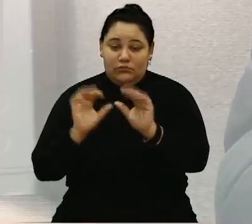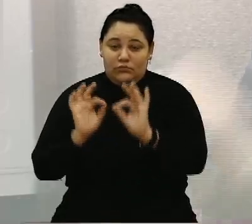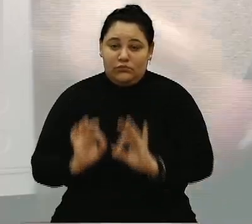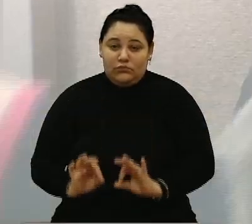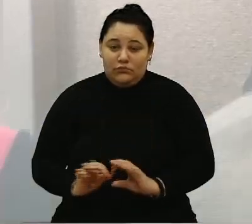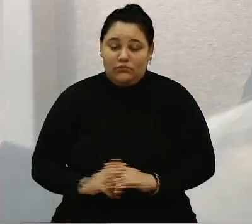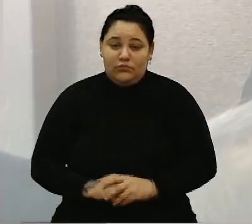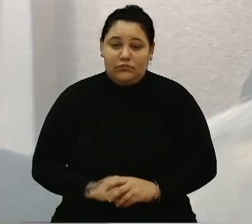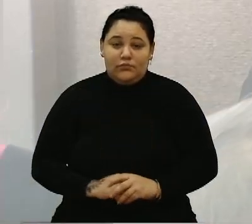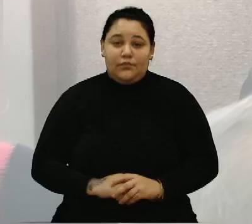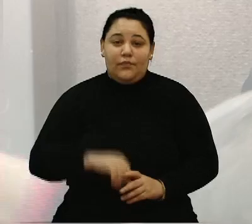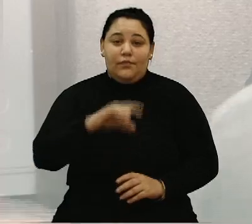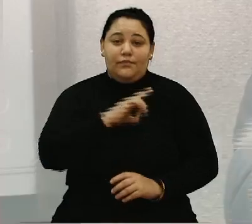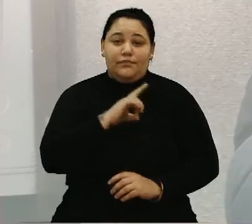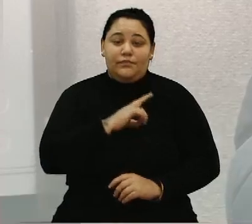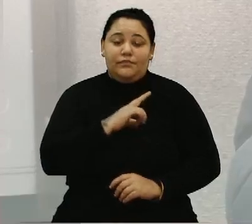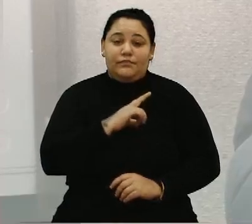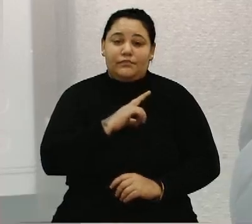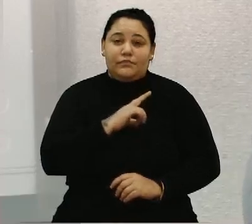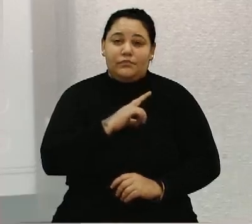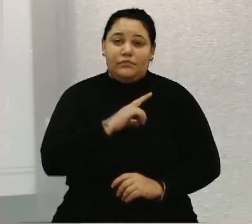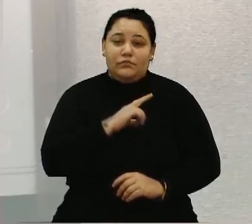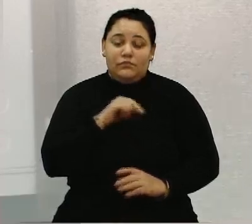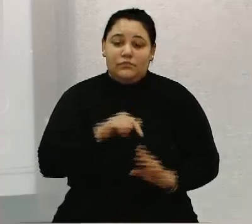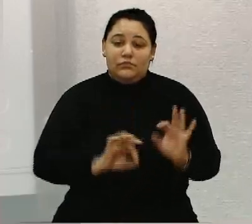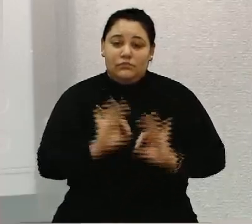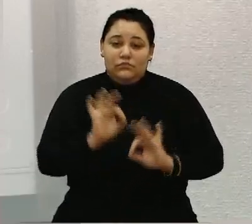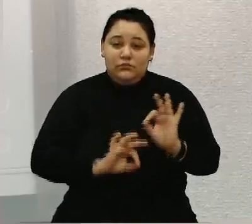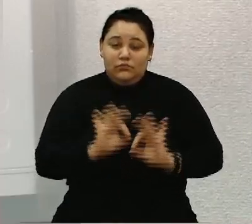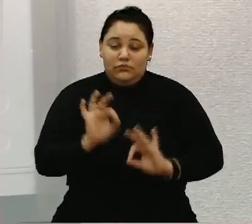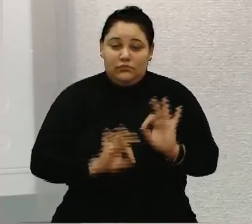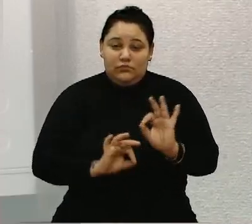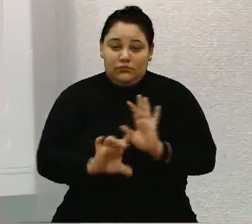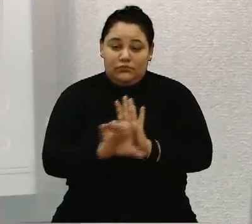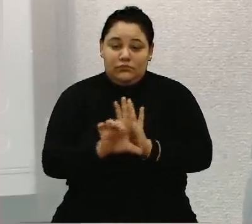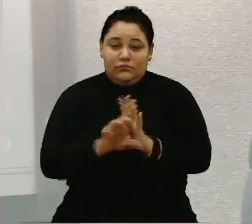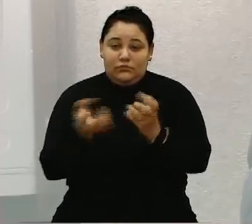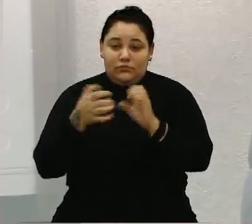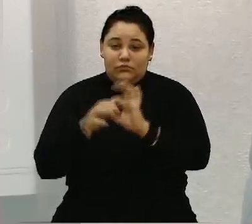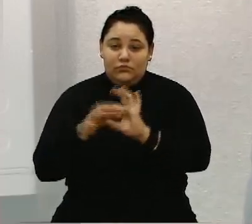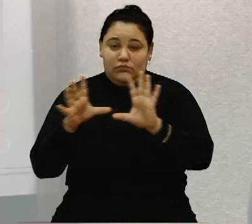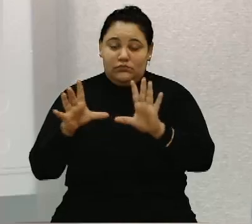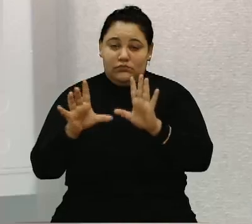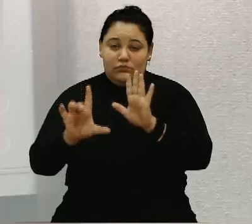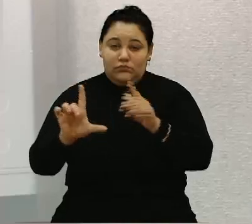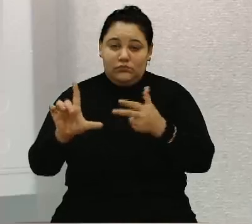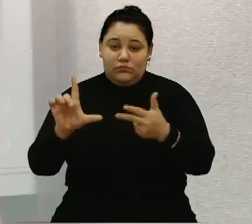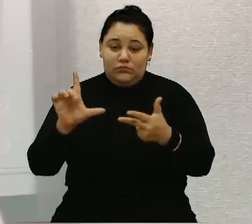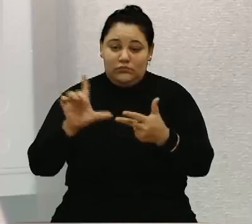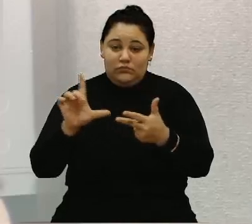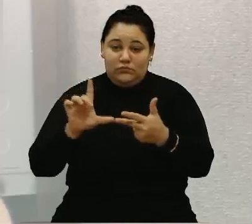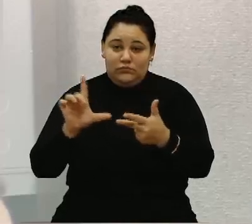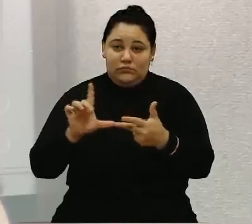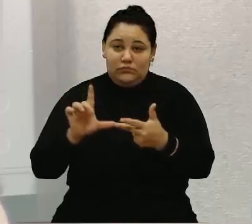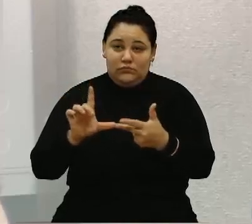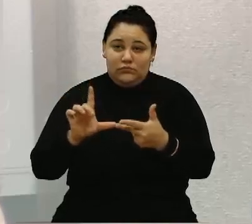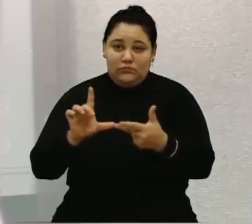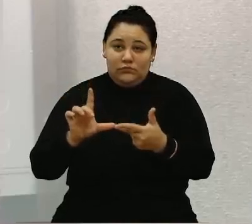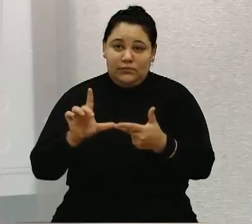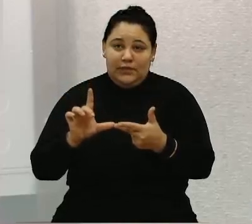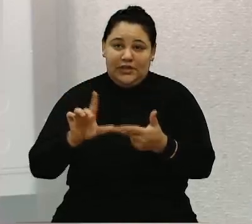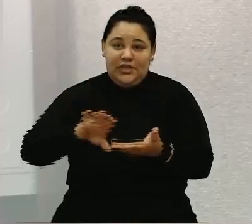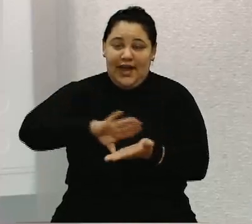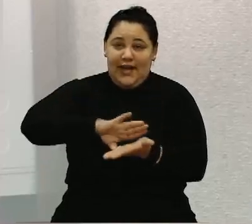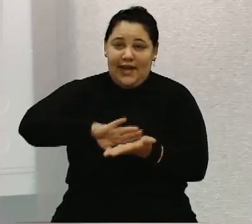Busca o presente projeto de lei autorização legislativa para extinção de vagas de cargos do quadro